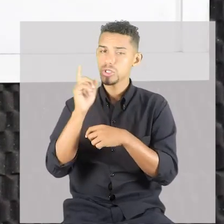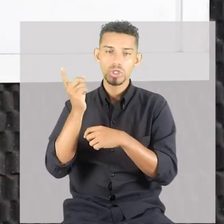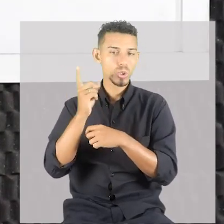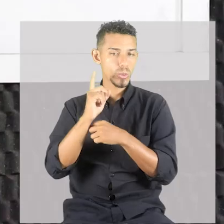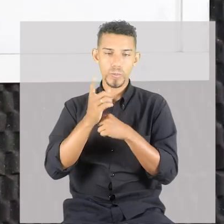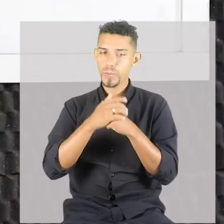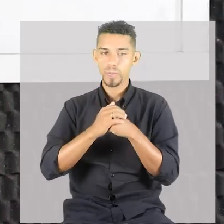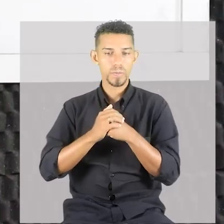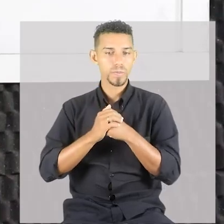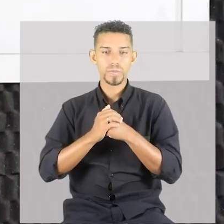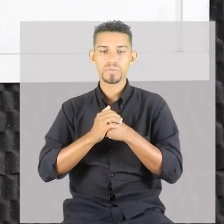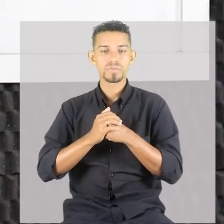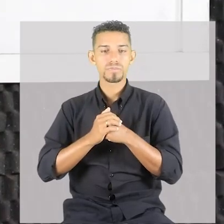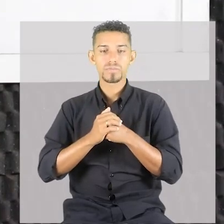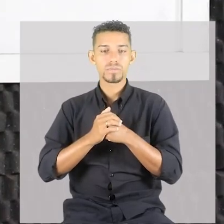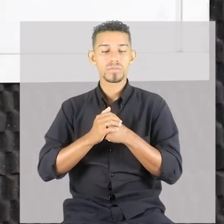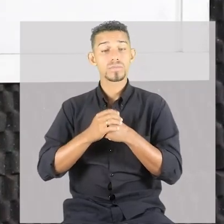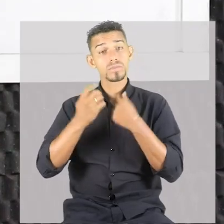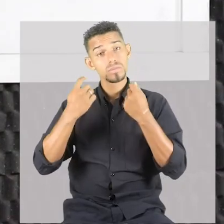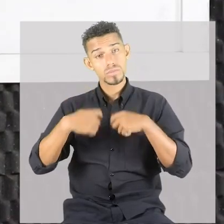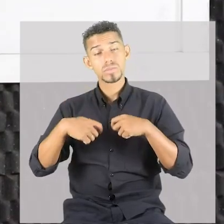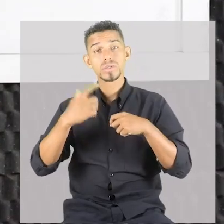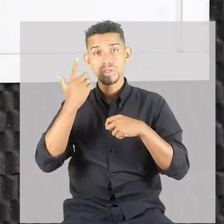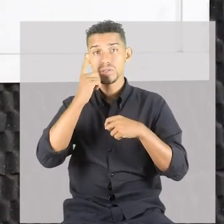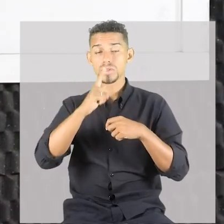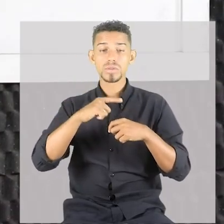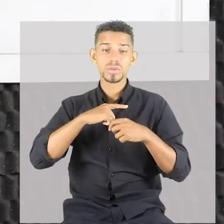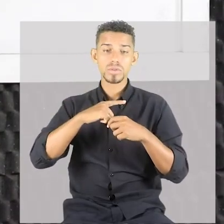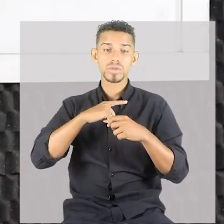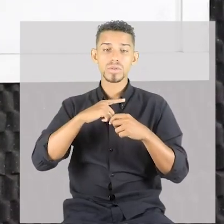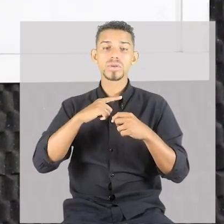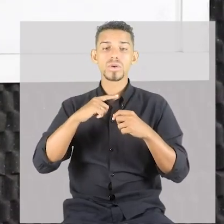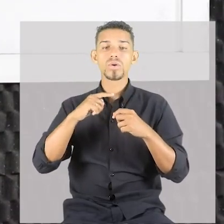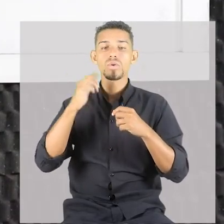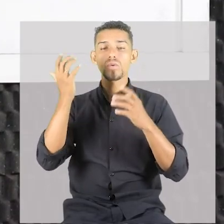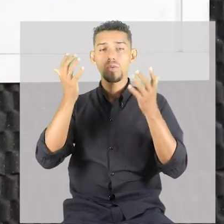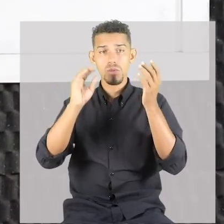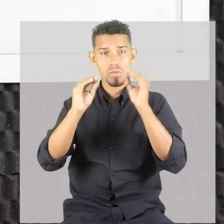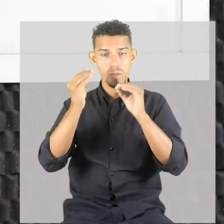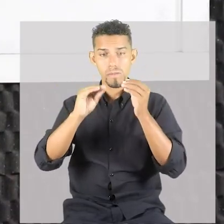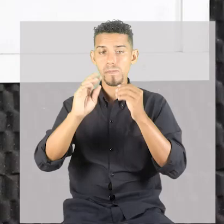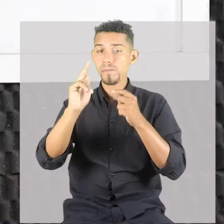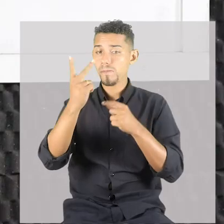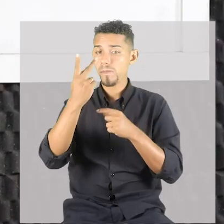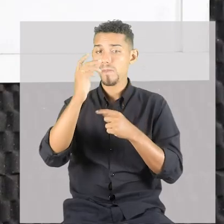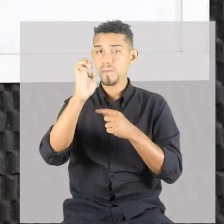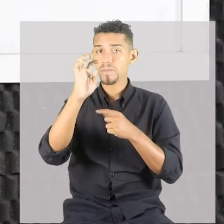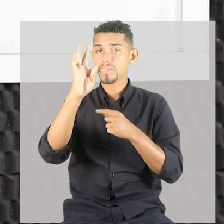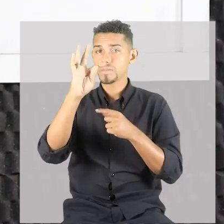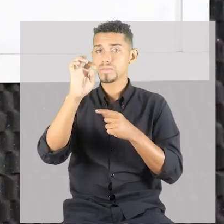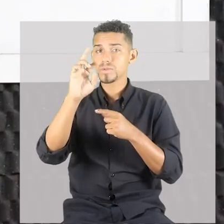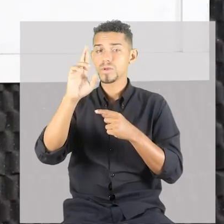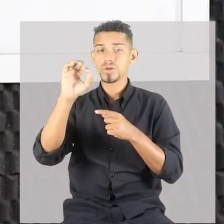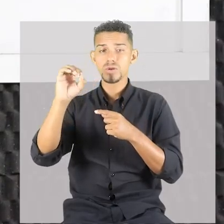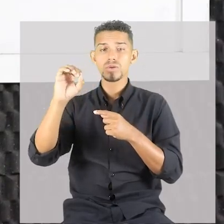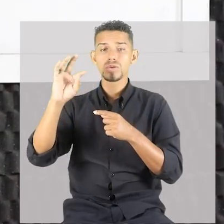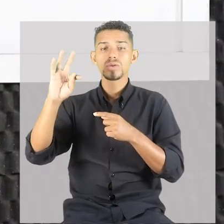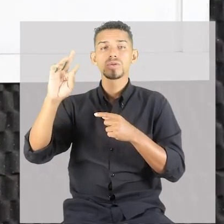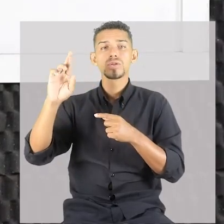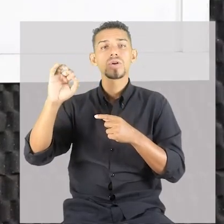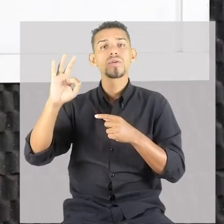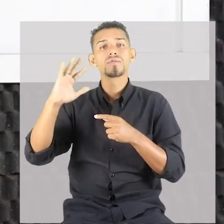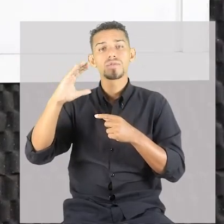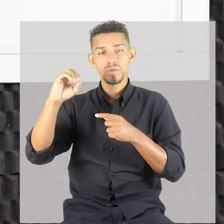não produz seu próprio alimento, sendo, portanto, um organismo heterotrófico, tá? Quando a gente vem aqui para